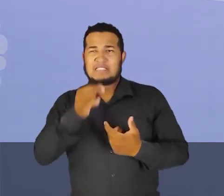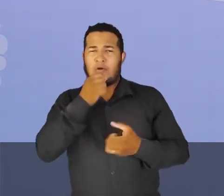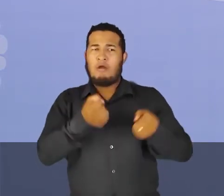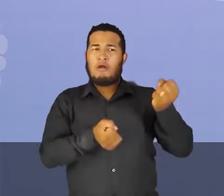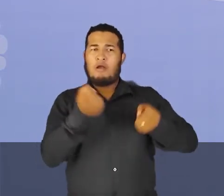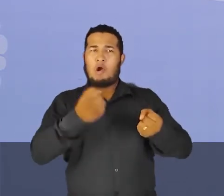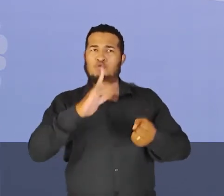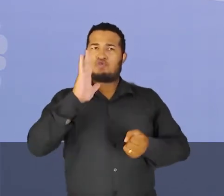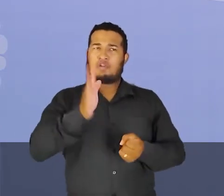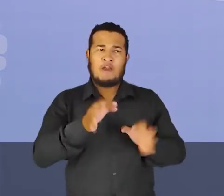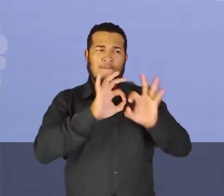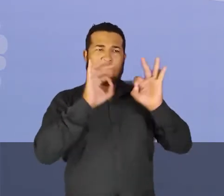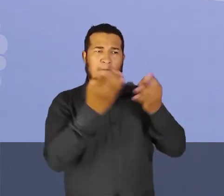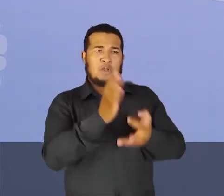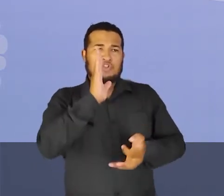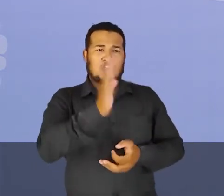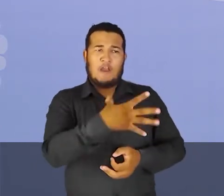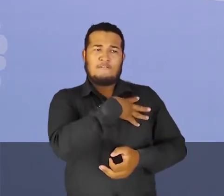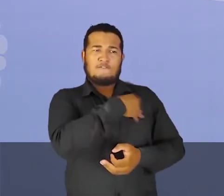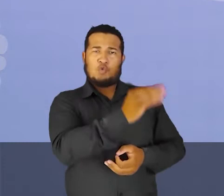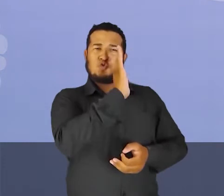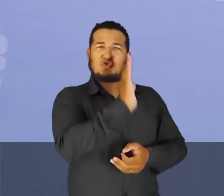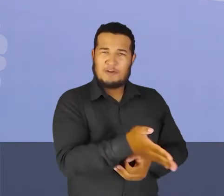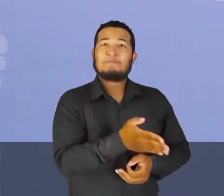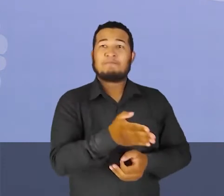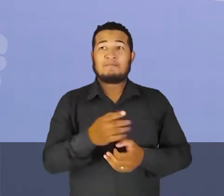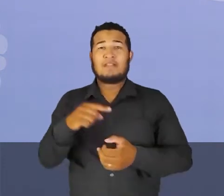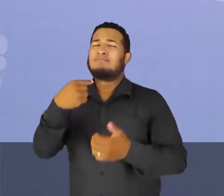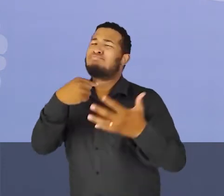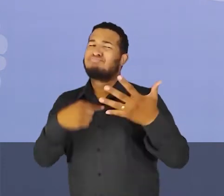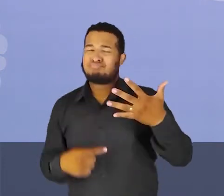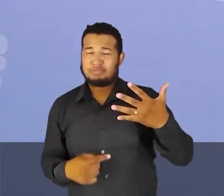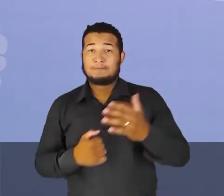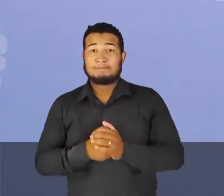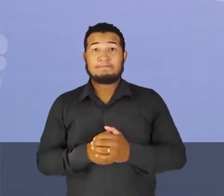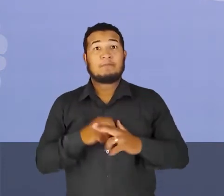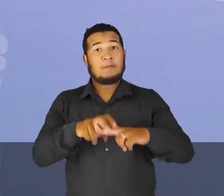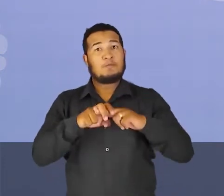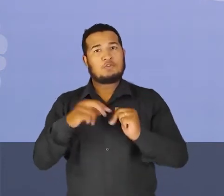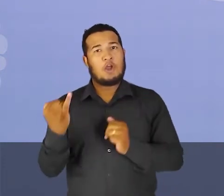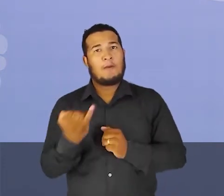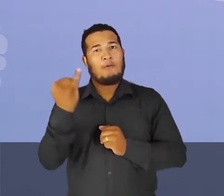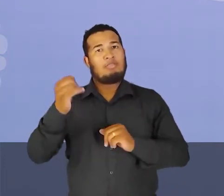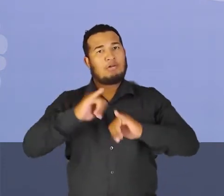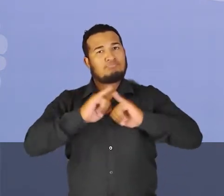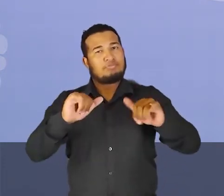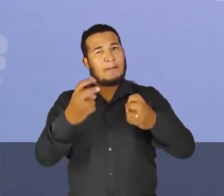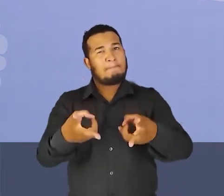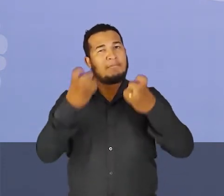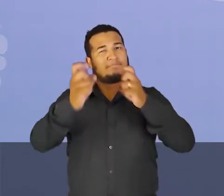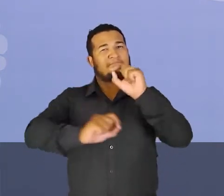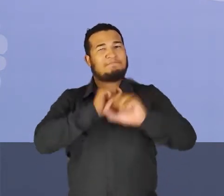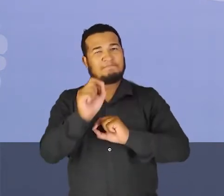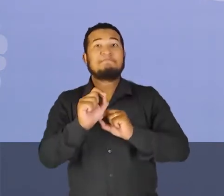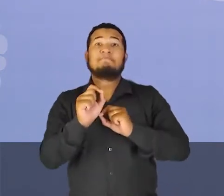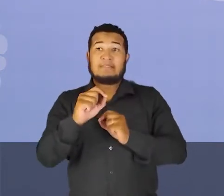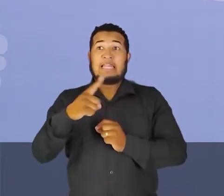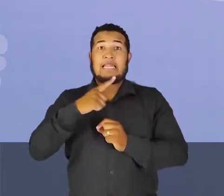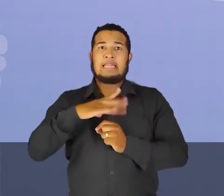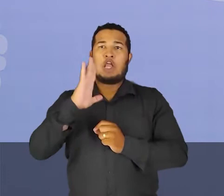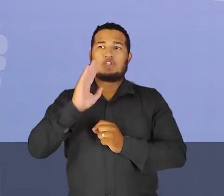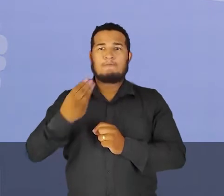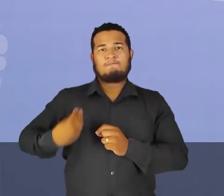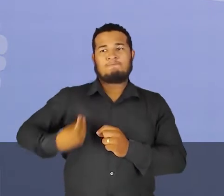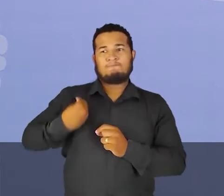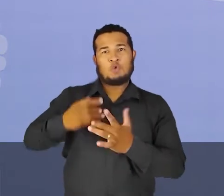já tinha um carro, eu já tinha uma família, eu já tinha filhos, dentre outros aspectos. Então, é importante perceber que,